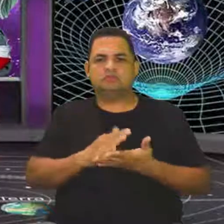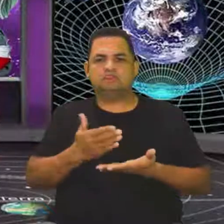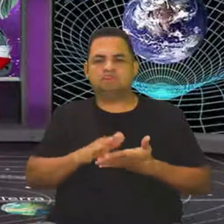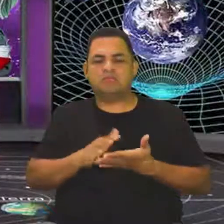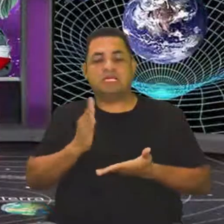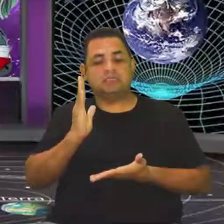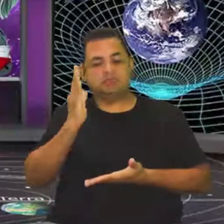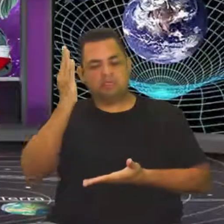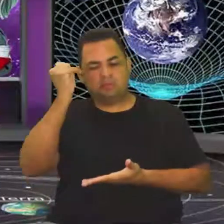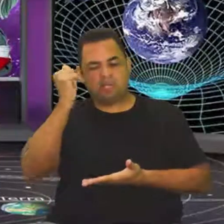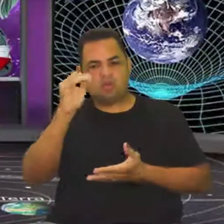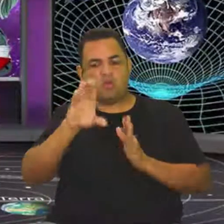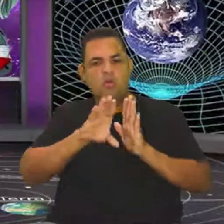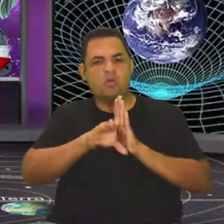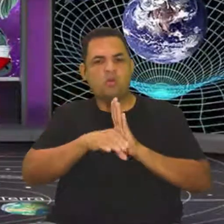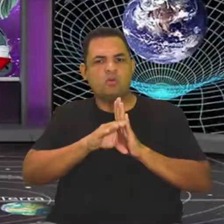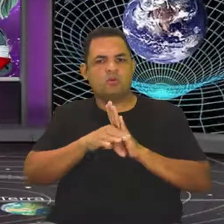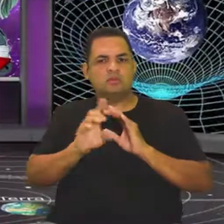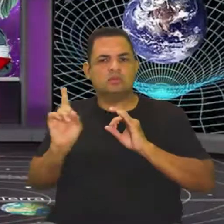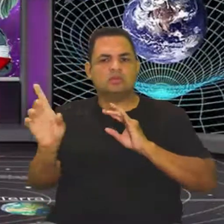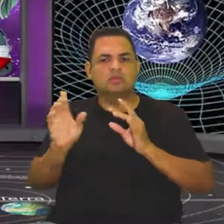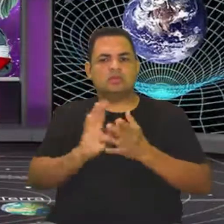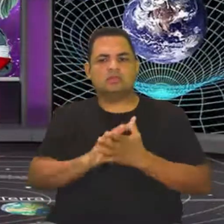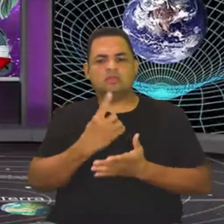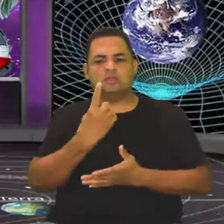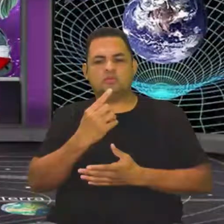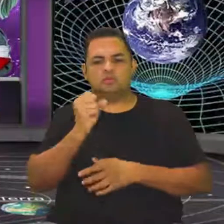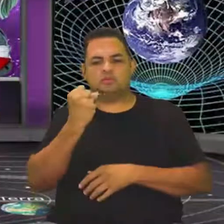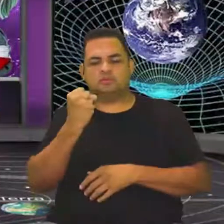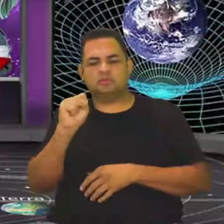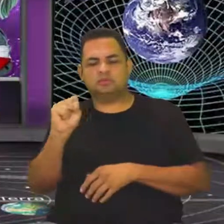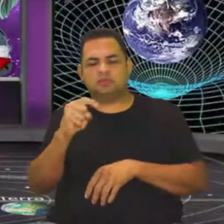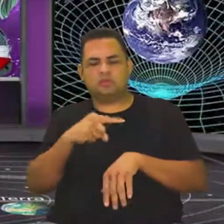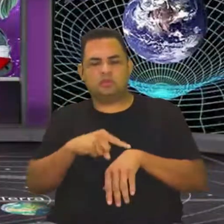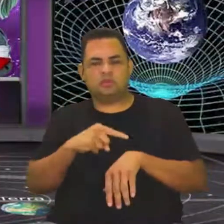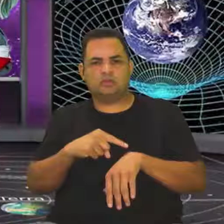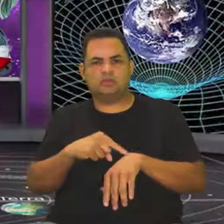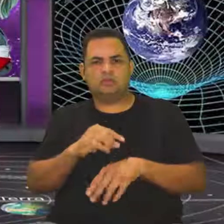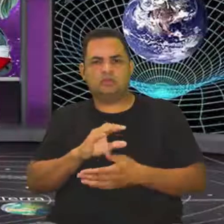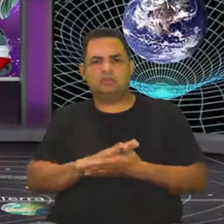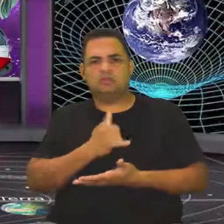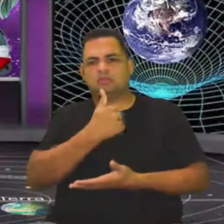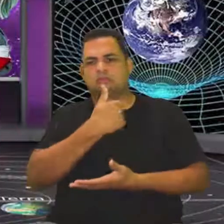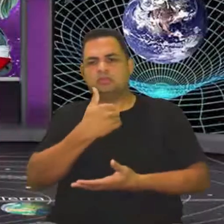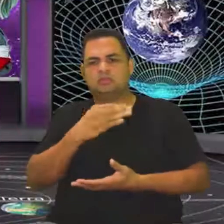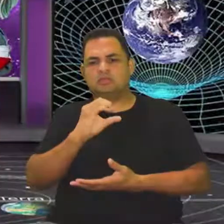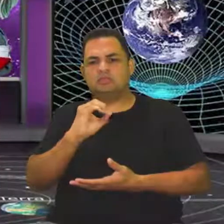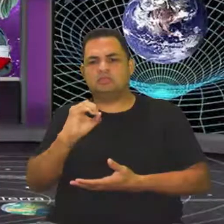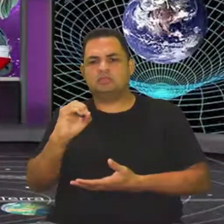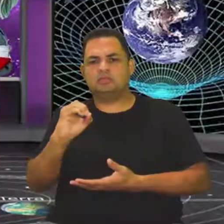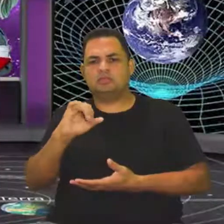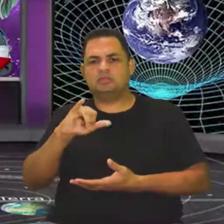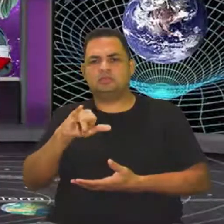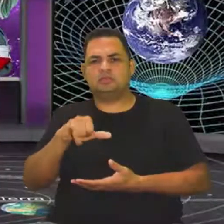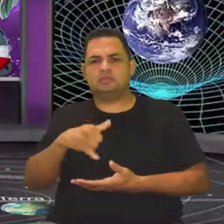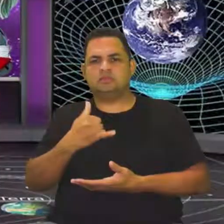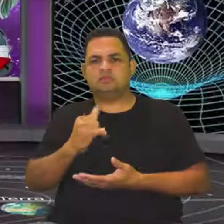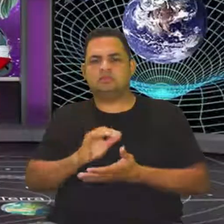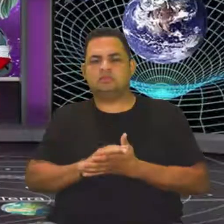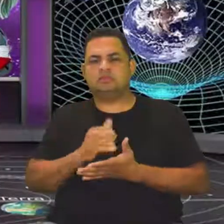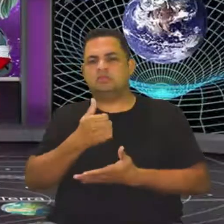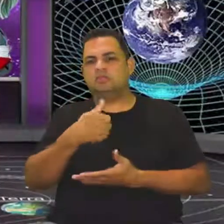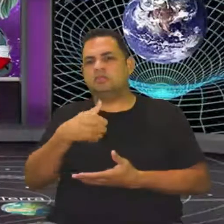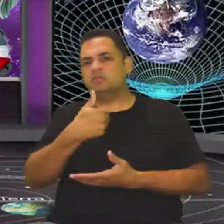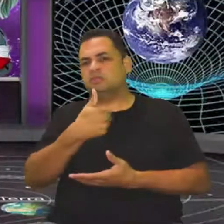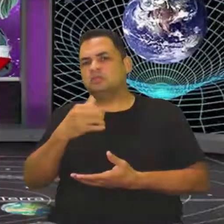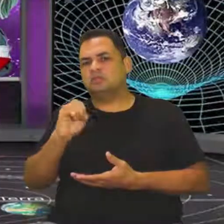ter o conceito. Se a cada segundo eu tenho 100 joules de energia elétrica em energia térmica, a potência dessa lâmpada é 100 watts,